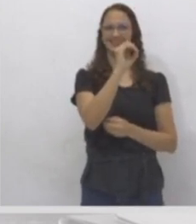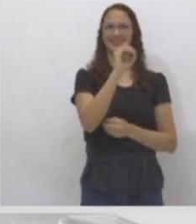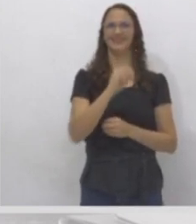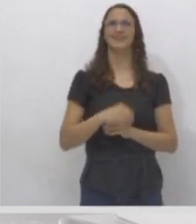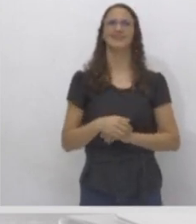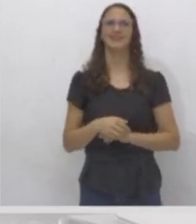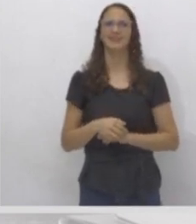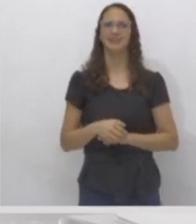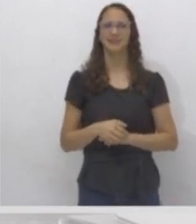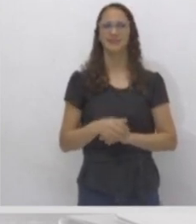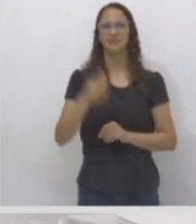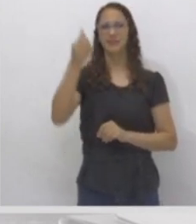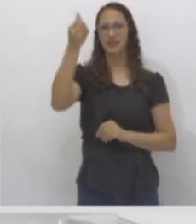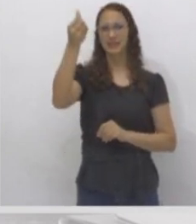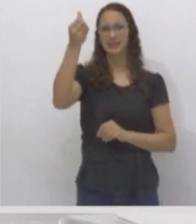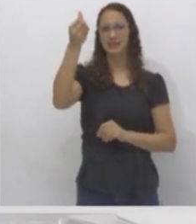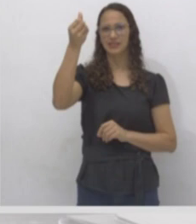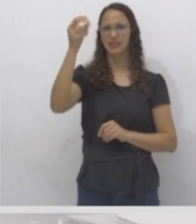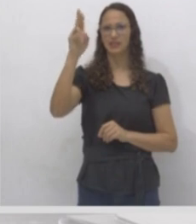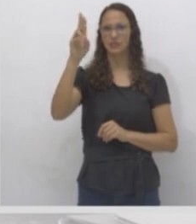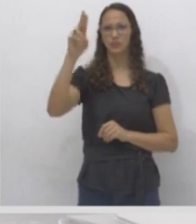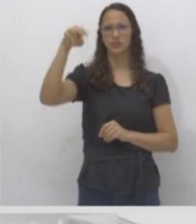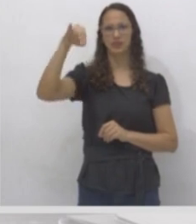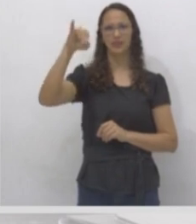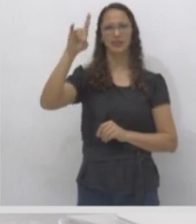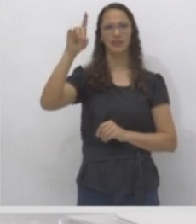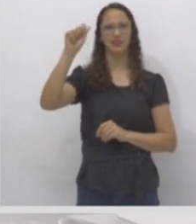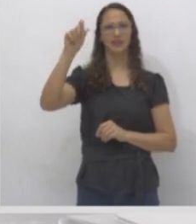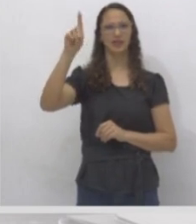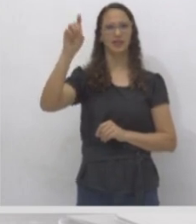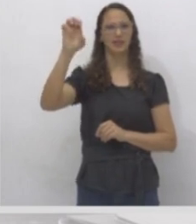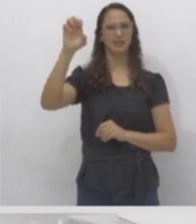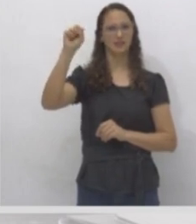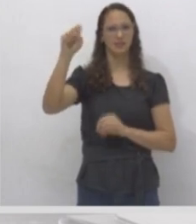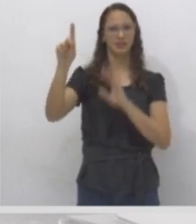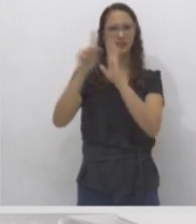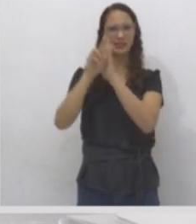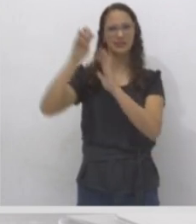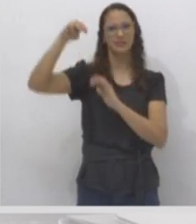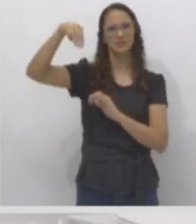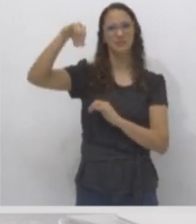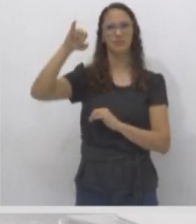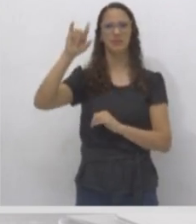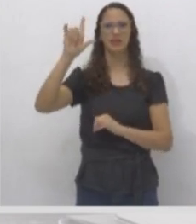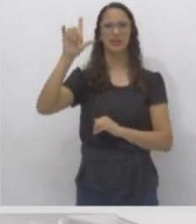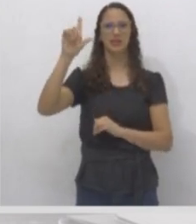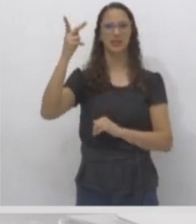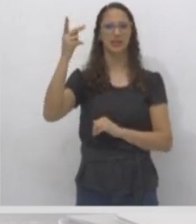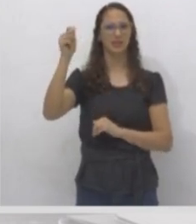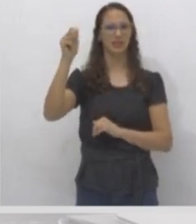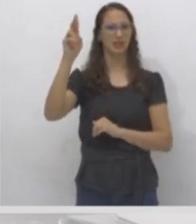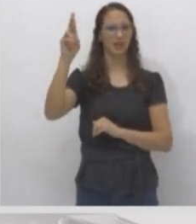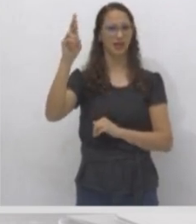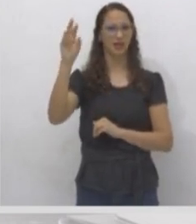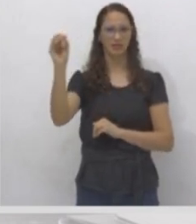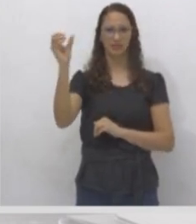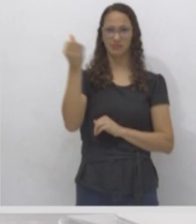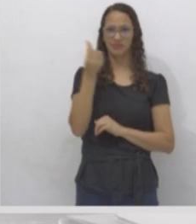seguida, 6 unidades de milhar. Unidade de milhar aqui, ó. O número 6 e coloco o pontinho.